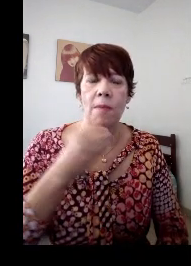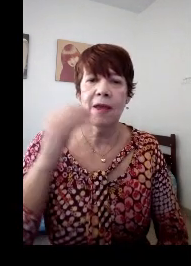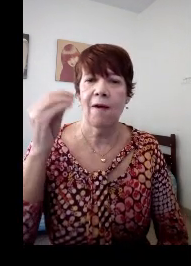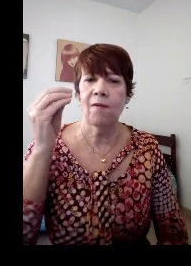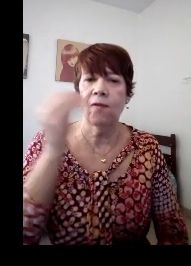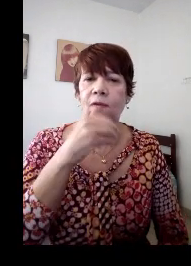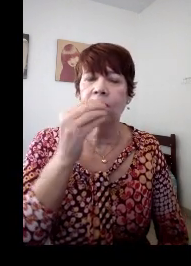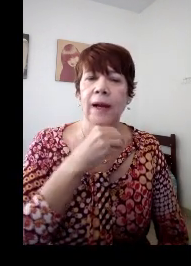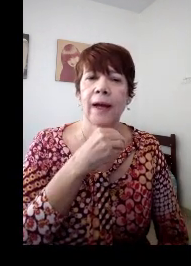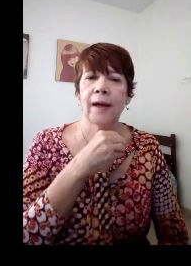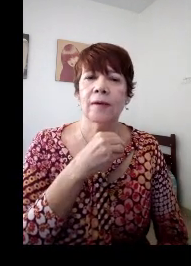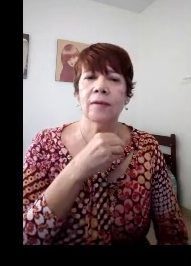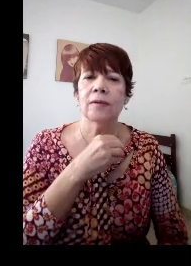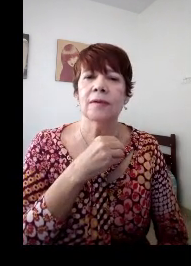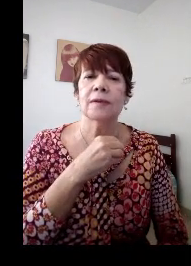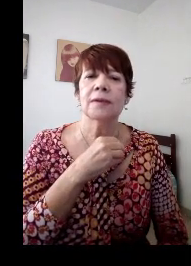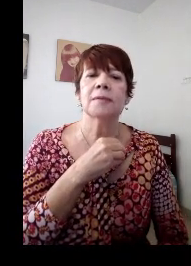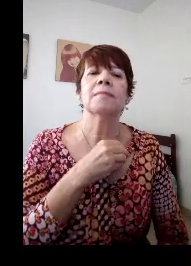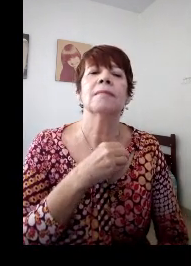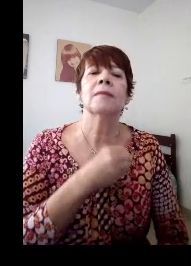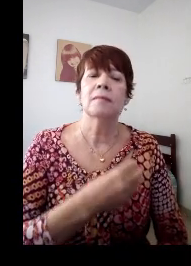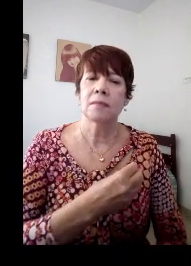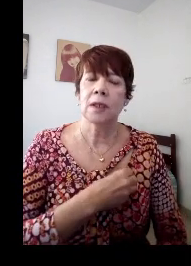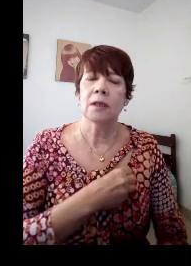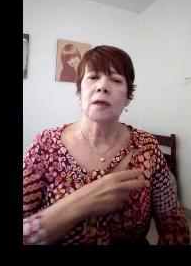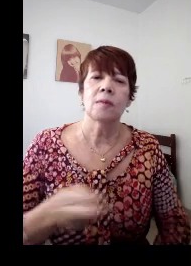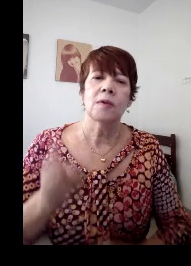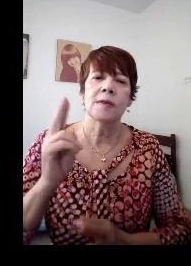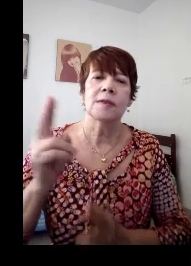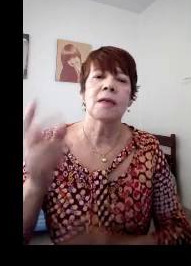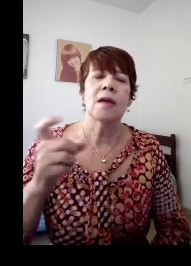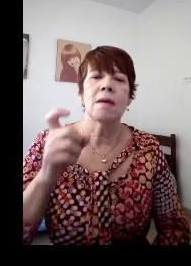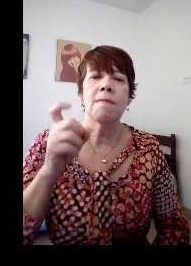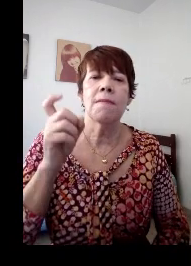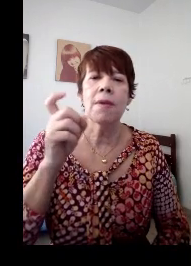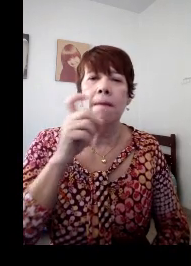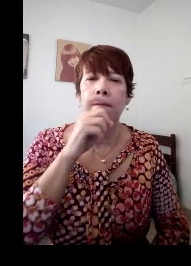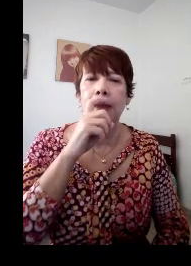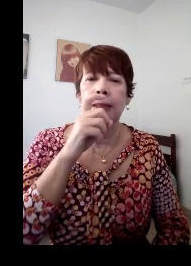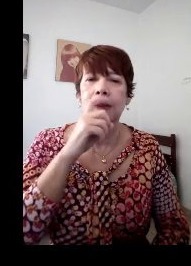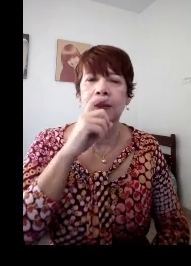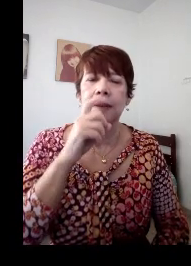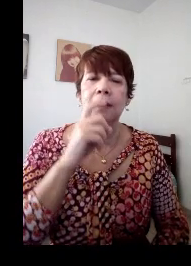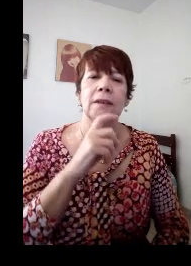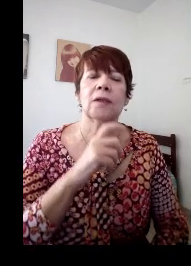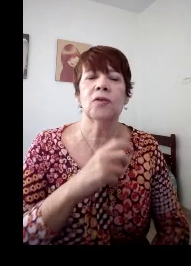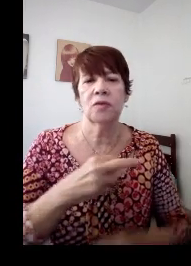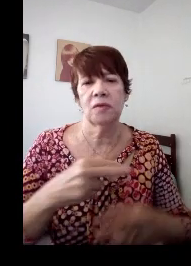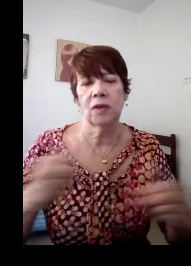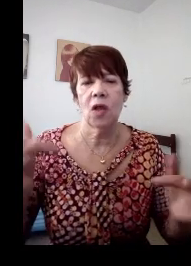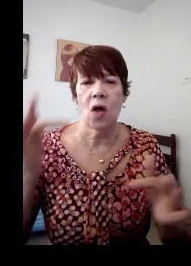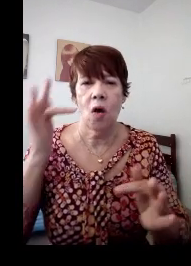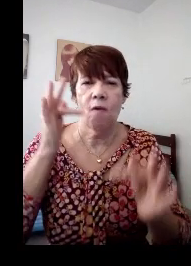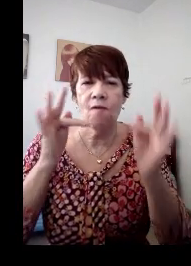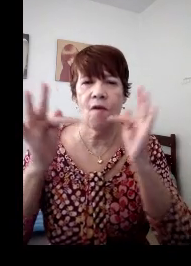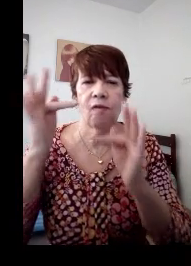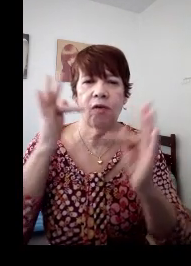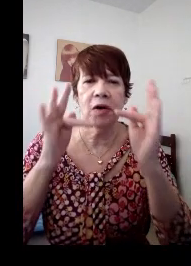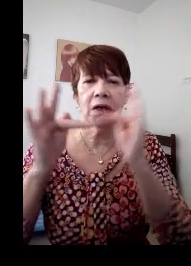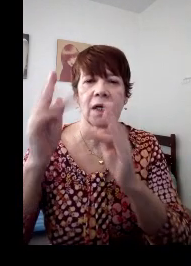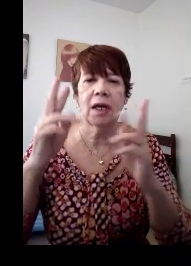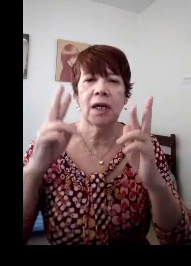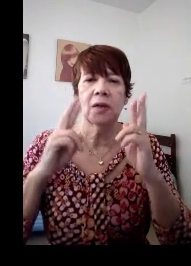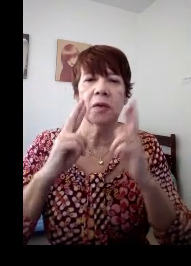humanos, nós estamos pecando o tempo todo, estamos mentindo, inventando coisas,